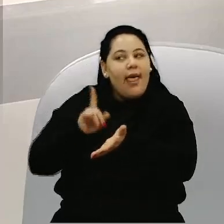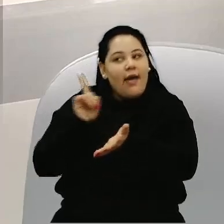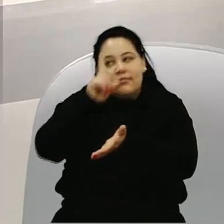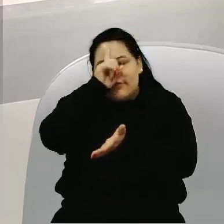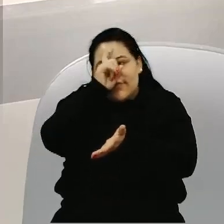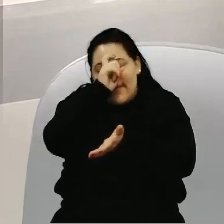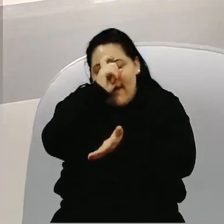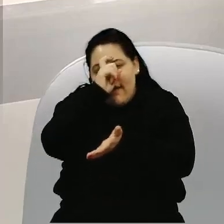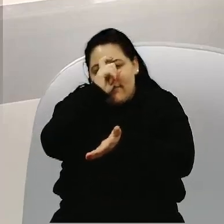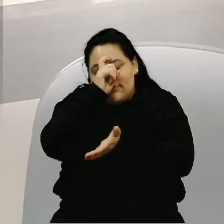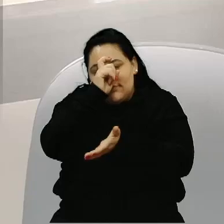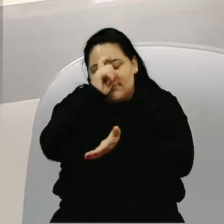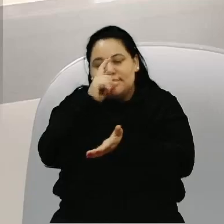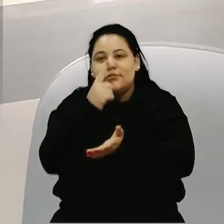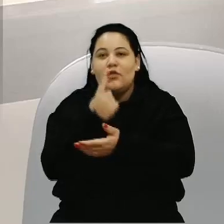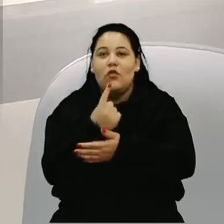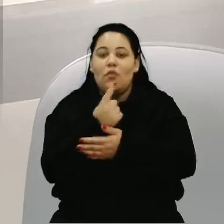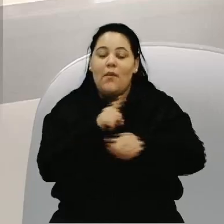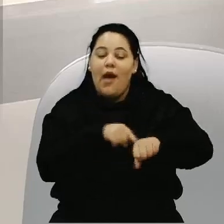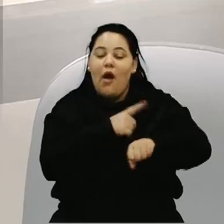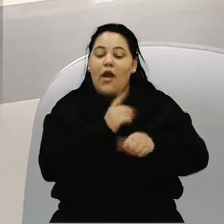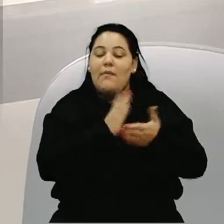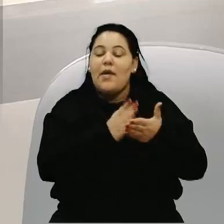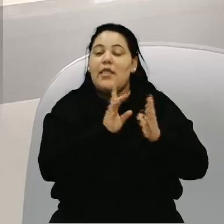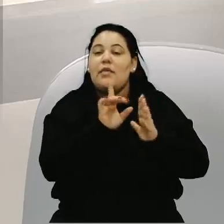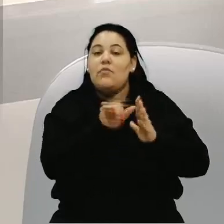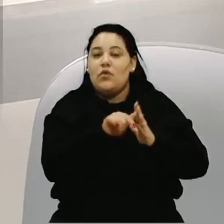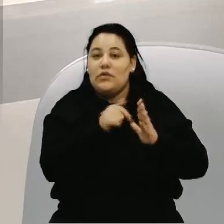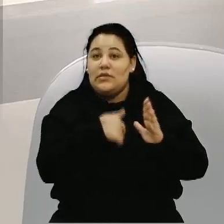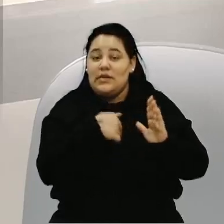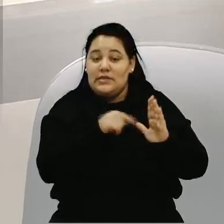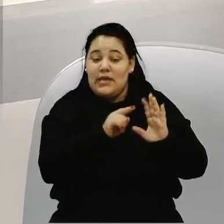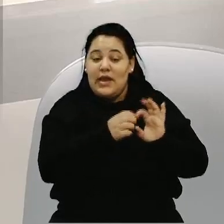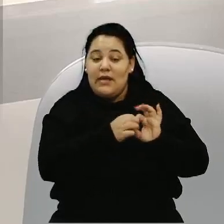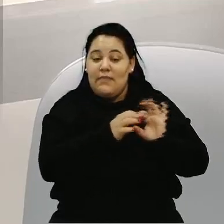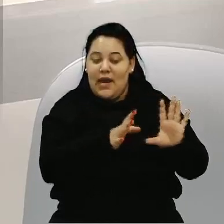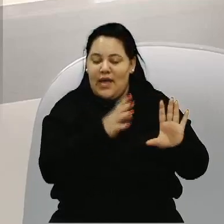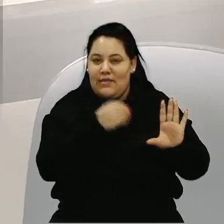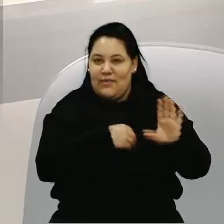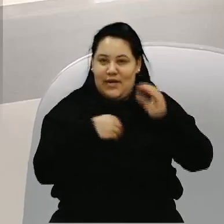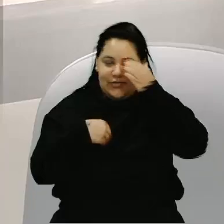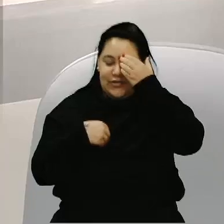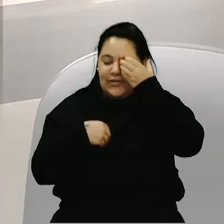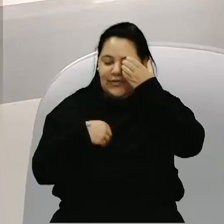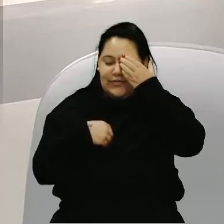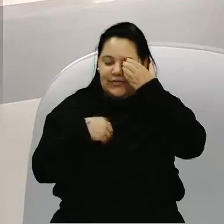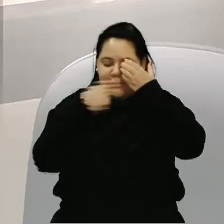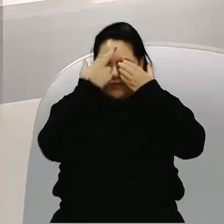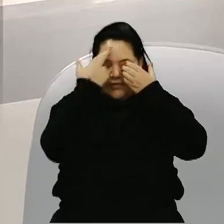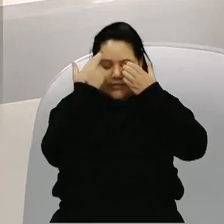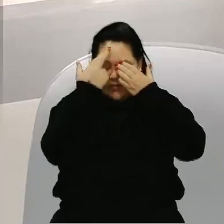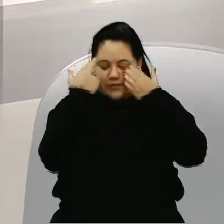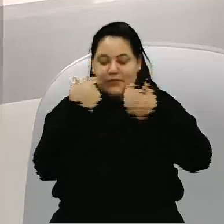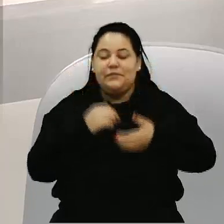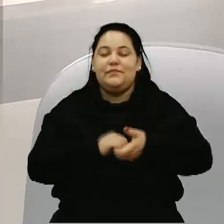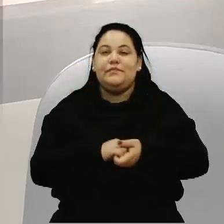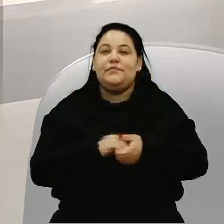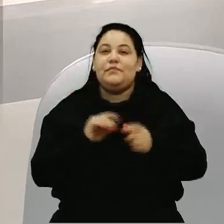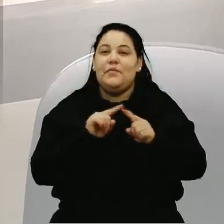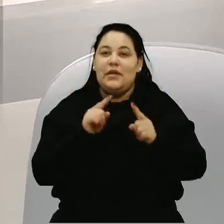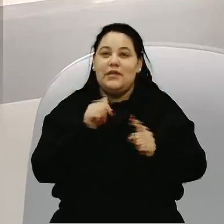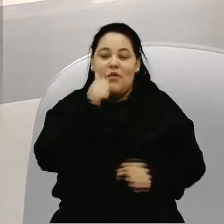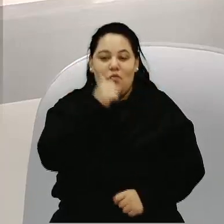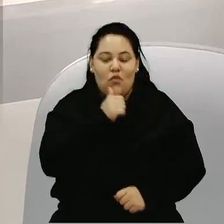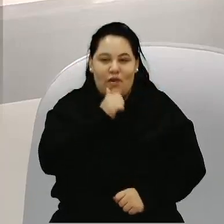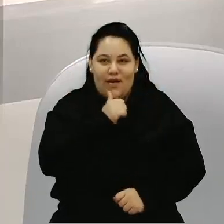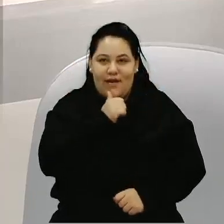que uma hora e meia depois eu teria sido liberado pela médica, vereador Rafael, que ela não aceitou